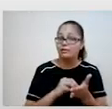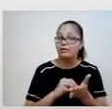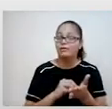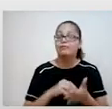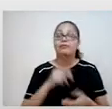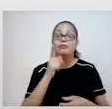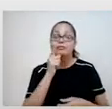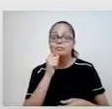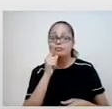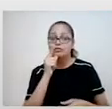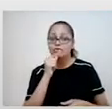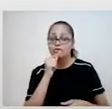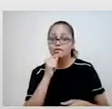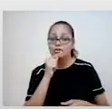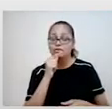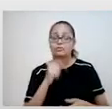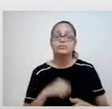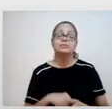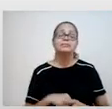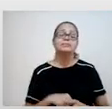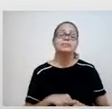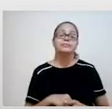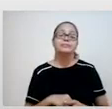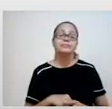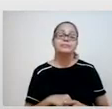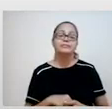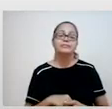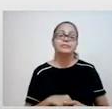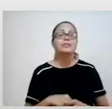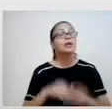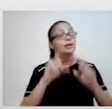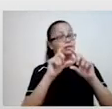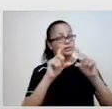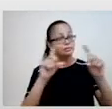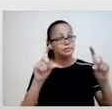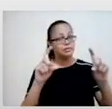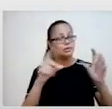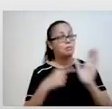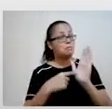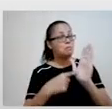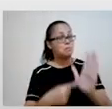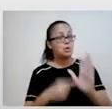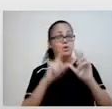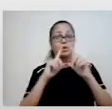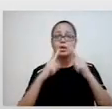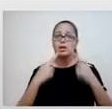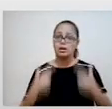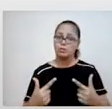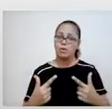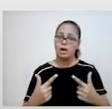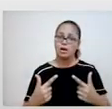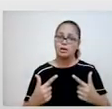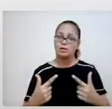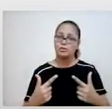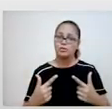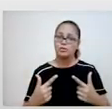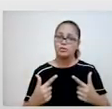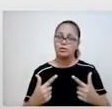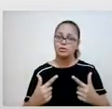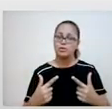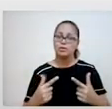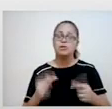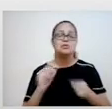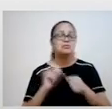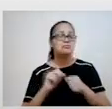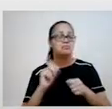de H2O, quer dizer, falta de água. Então, essas expressões mostram que a linguagem foi trabalhada, que ele pensou em outras formas de